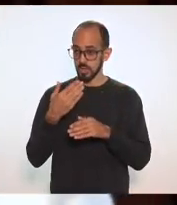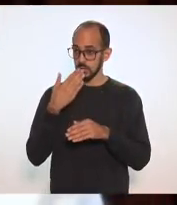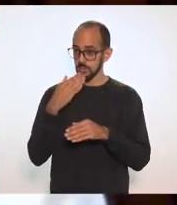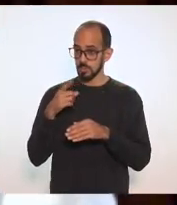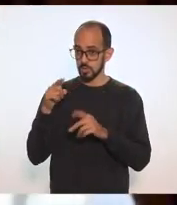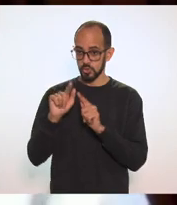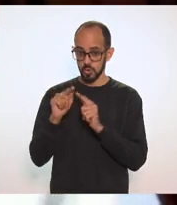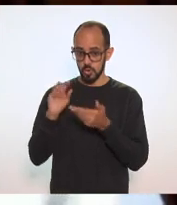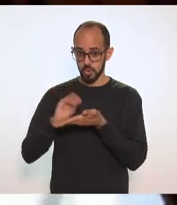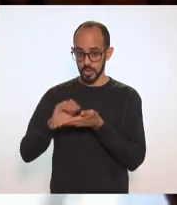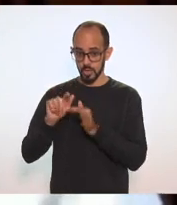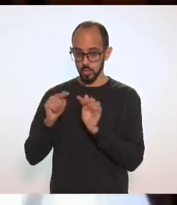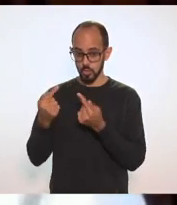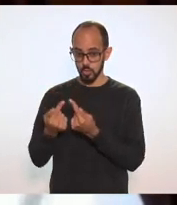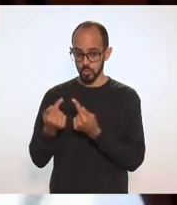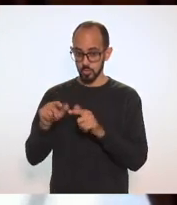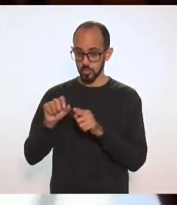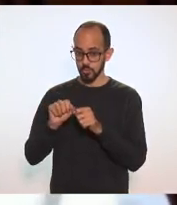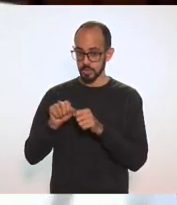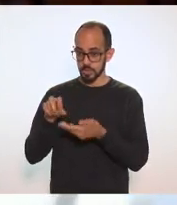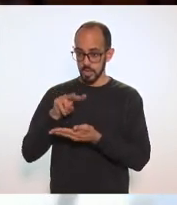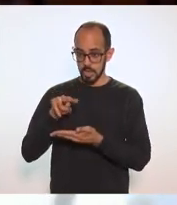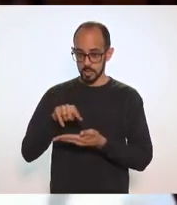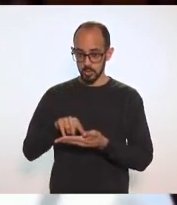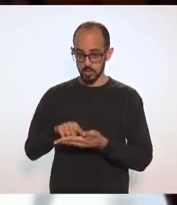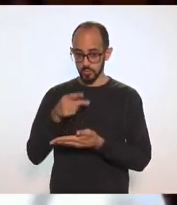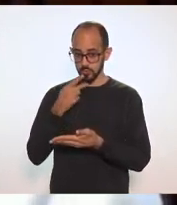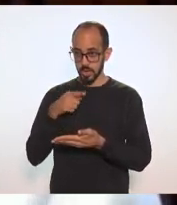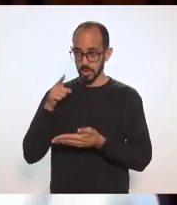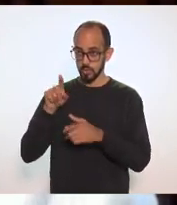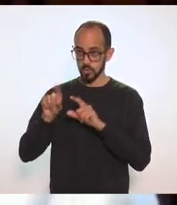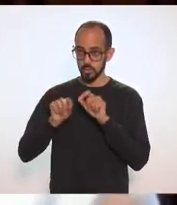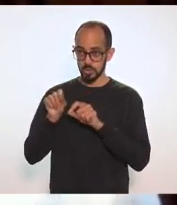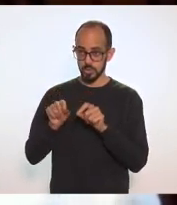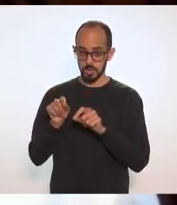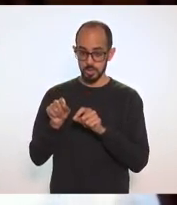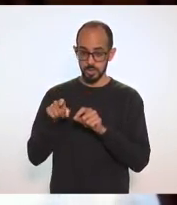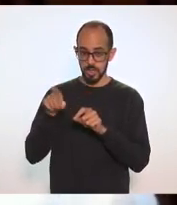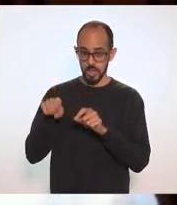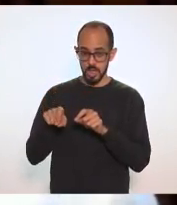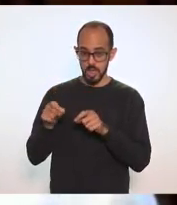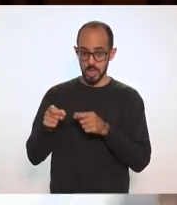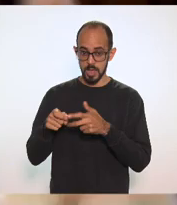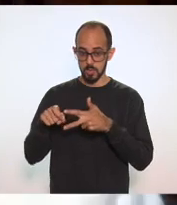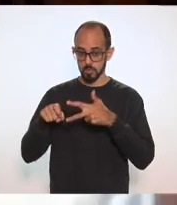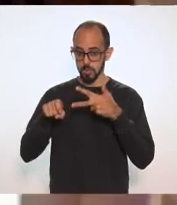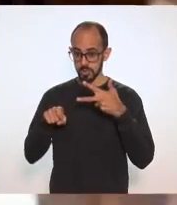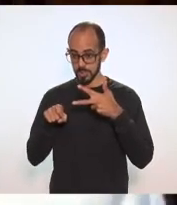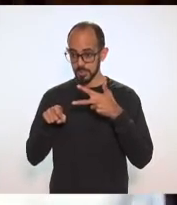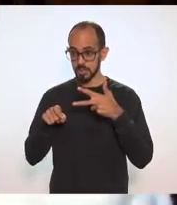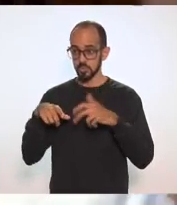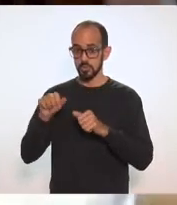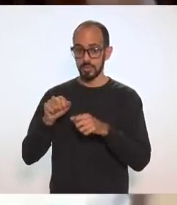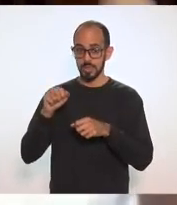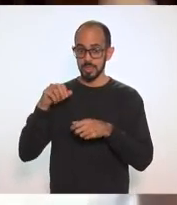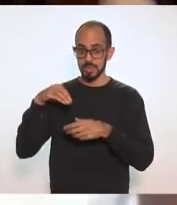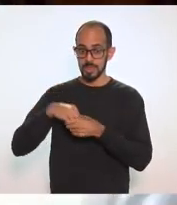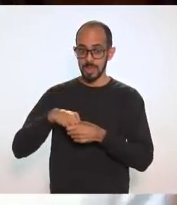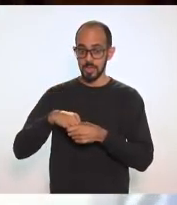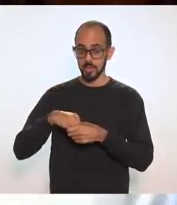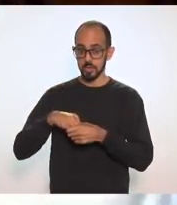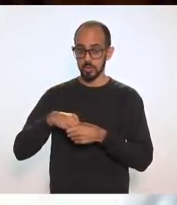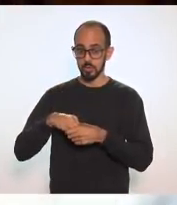grupo, fiz a leitura, dizendo o seguinte, e caberá ao Poder Executivo Estadual e Municipal, dentro de suas